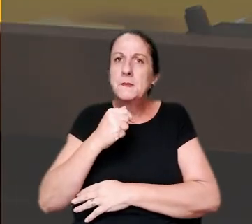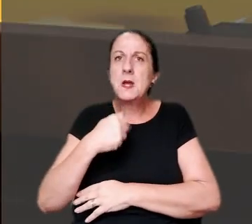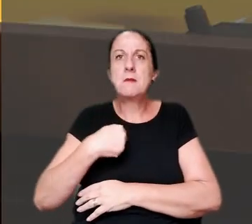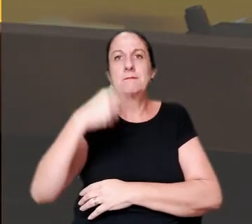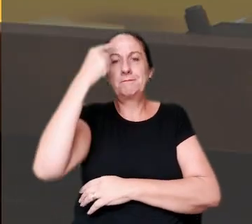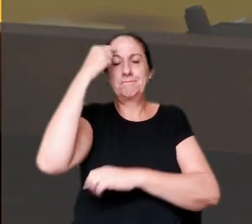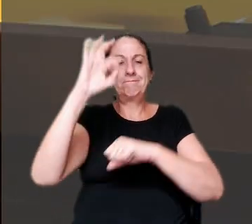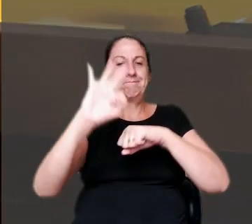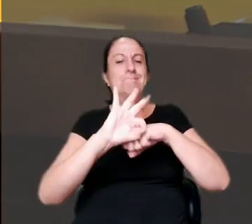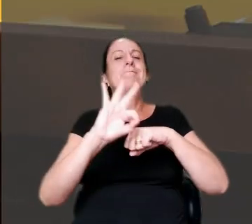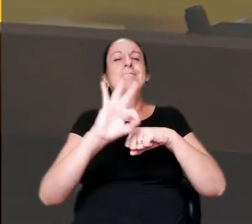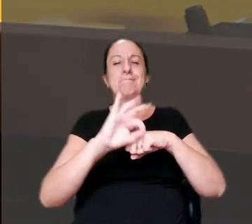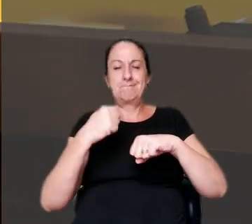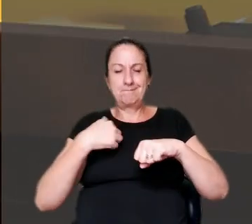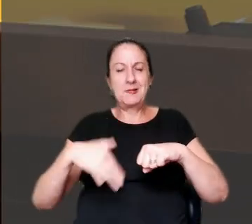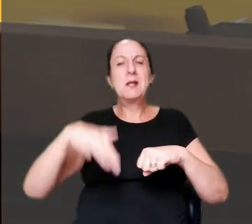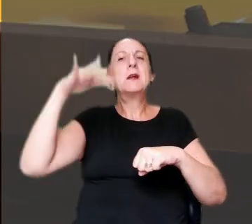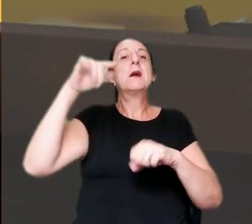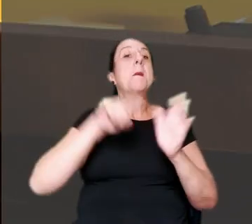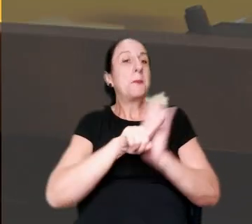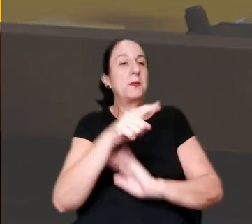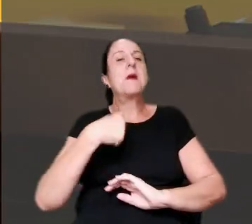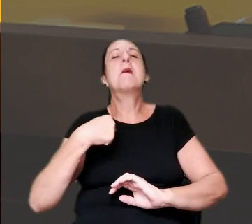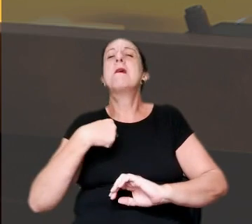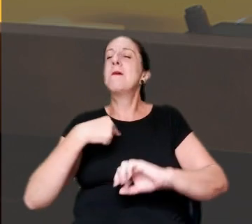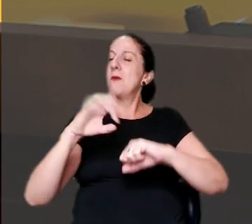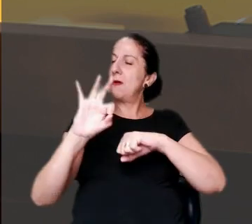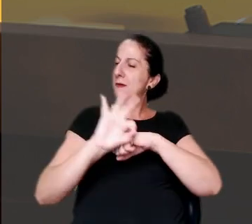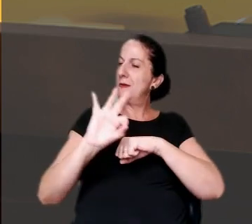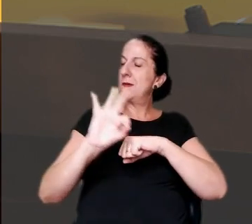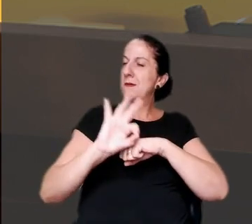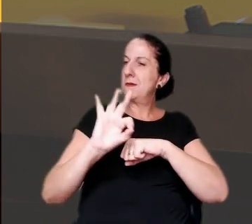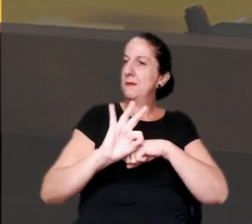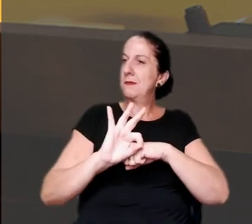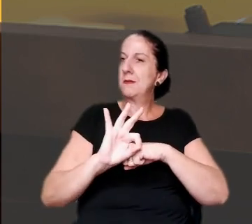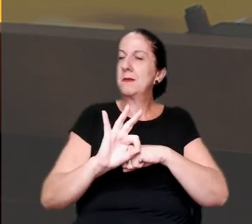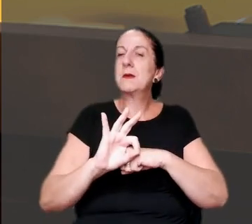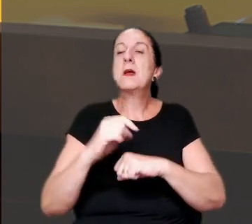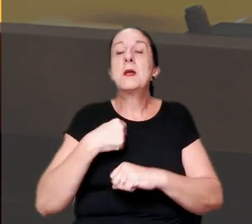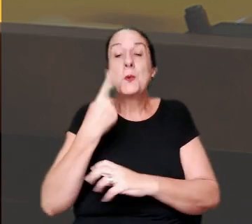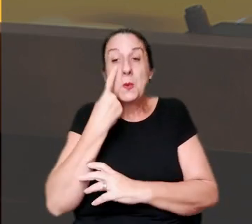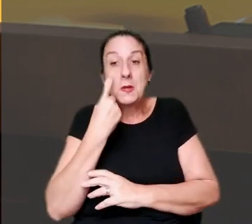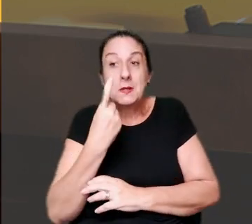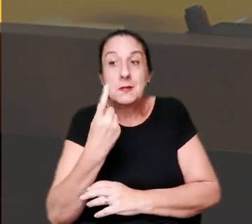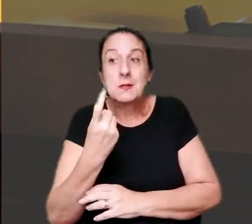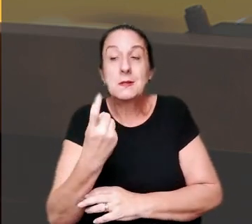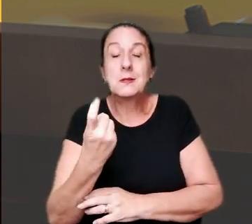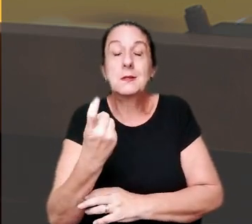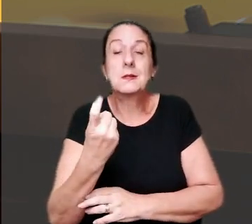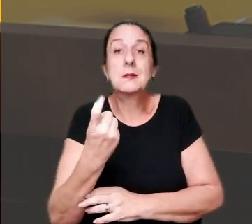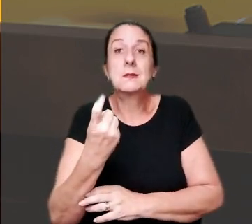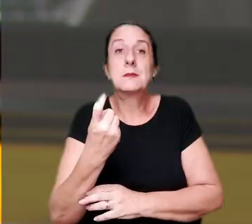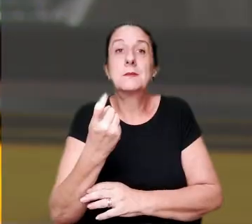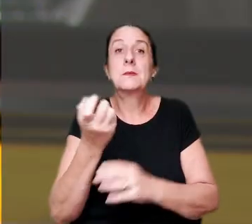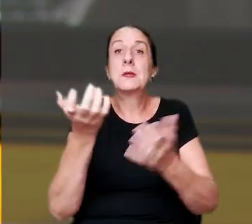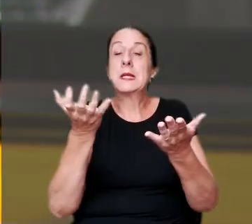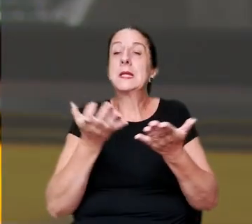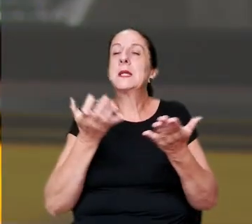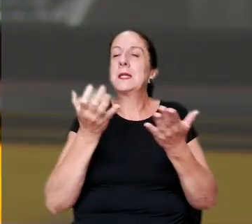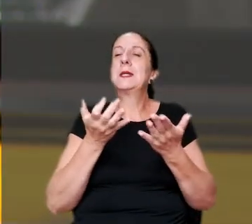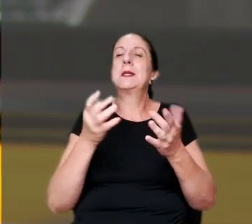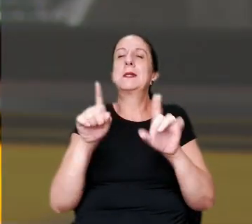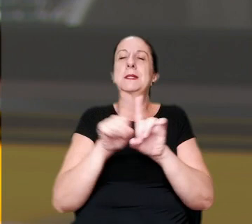criança achava que ia ser advogado. Quando perguntava, ser advogado. Teve um tempo que eu fiquei interessado